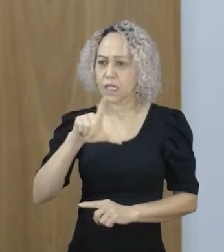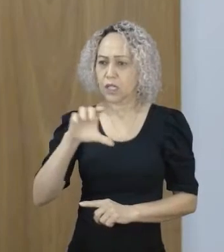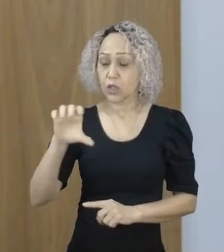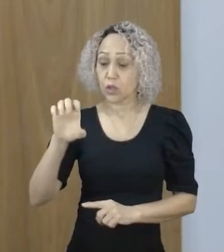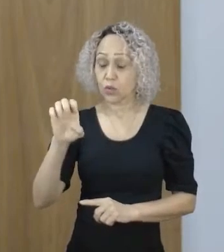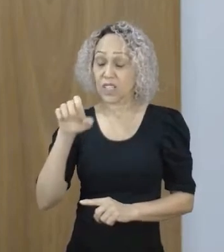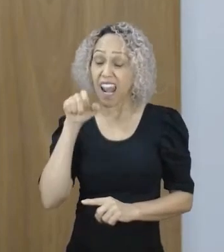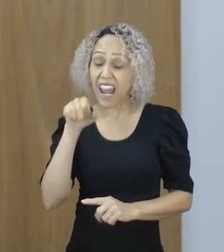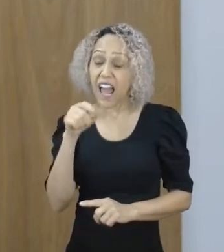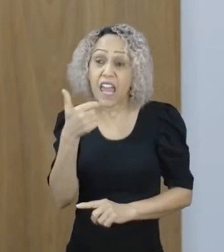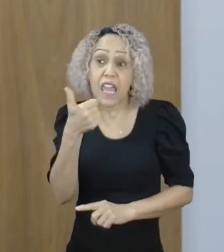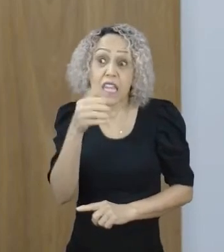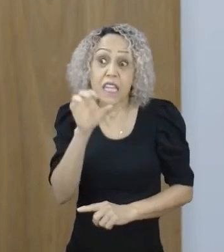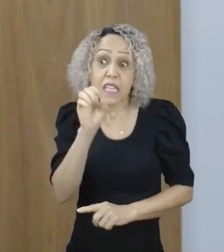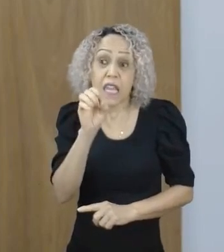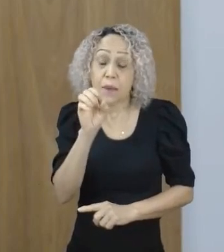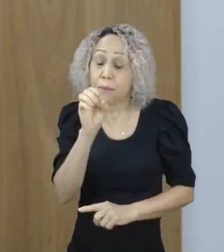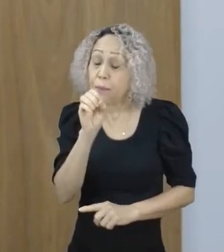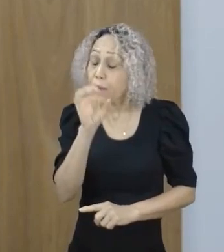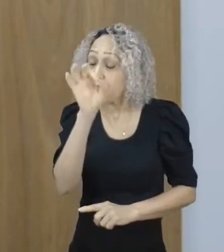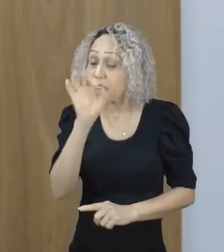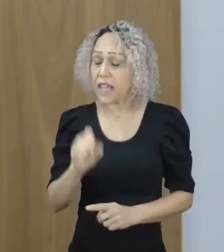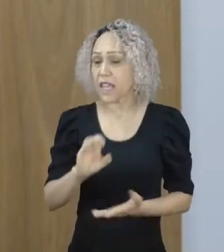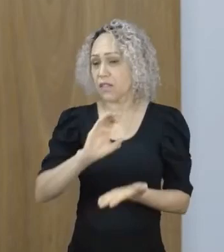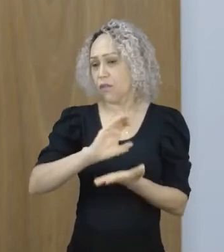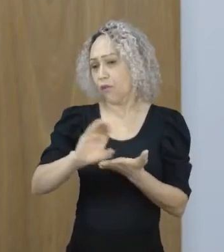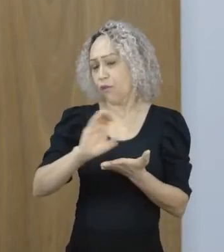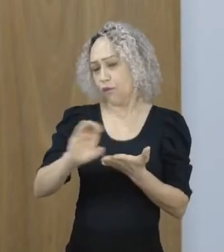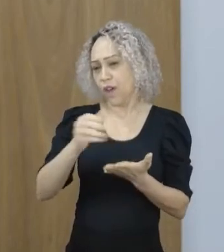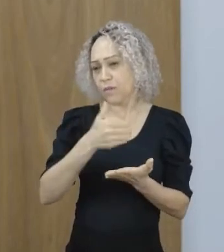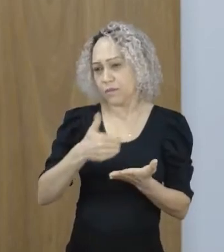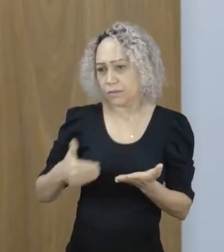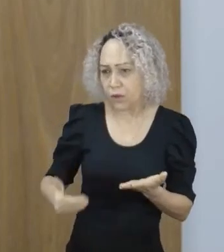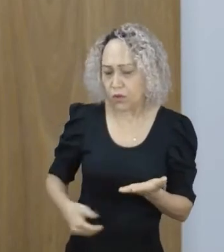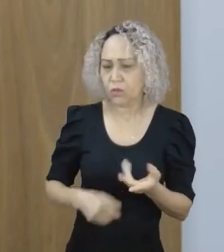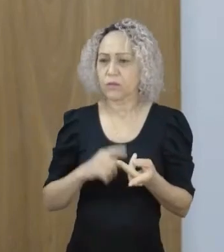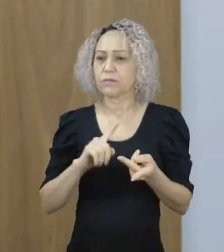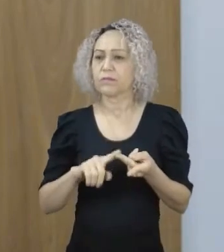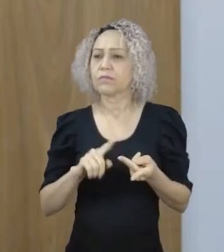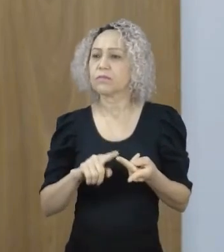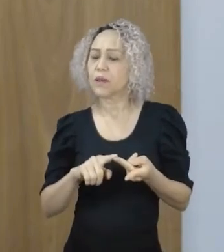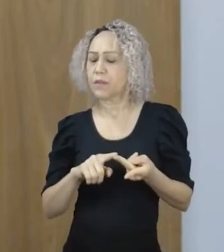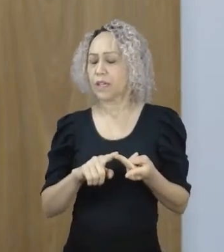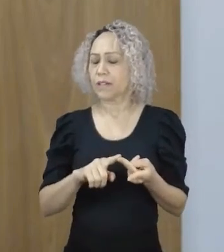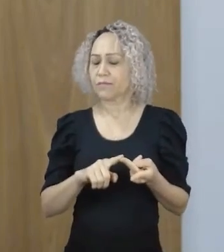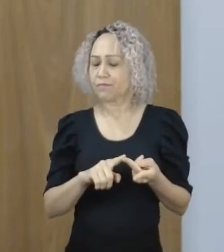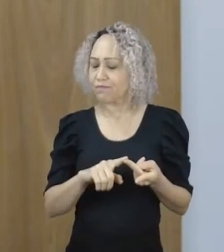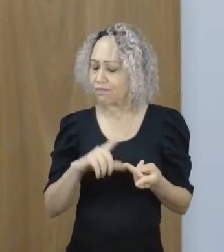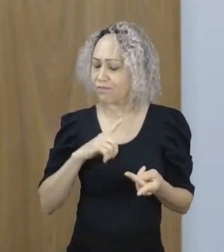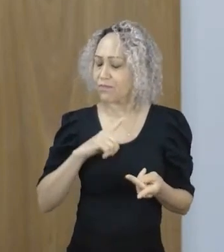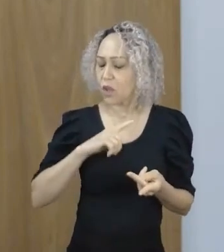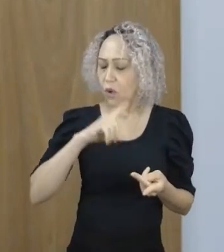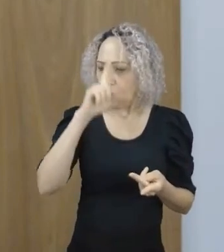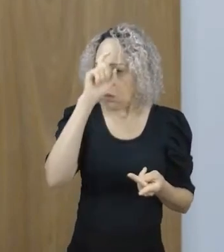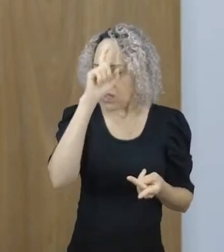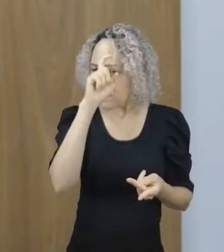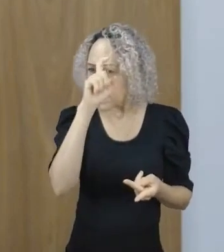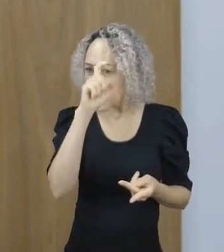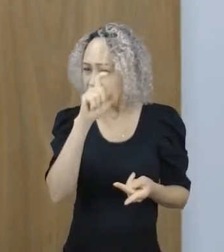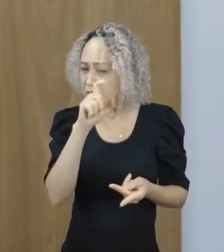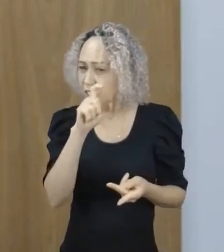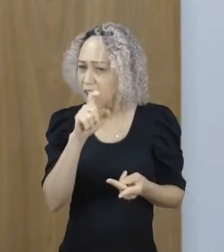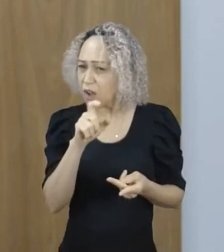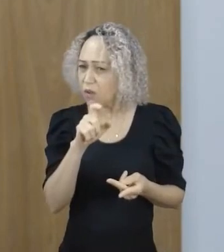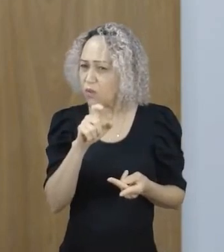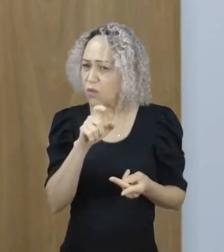você sabe, o maior hospital de oncologia SUS no Brasil, o hospital que mais faz cirurgia oncológica, tratamento de câncer pelo SUS no Brasil, não